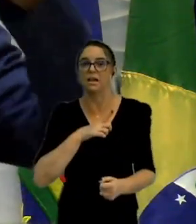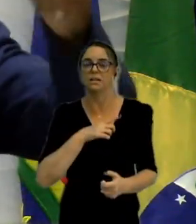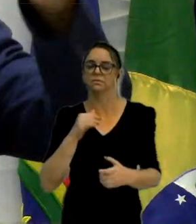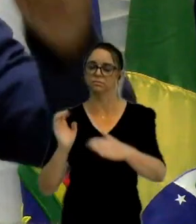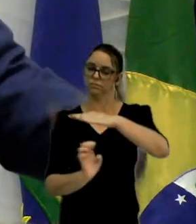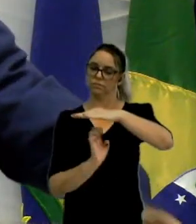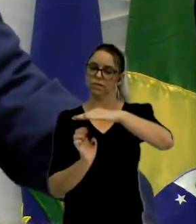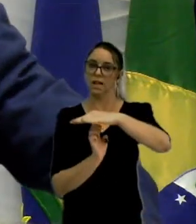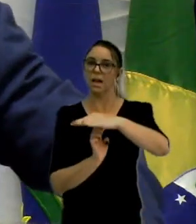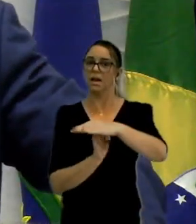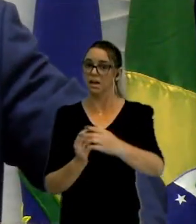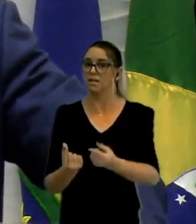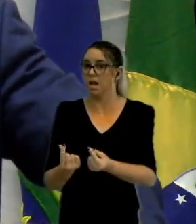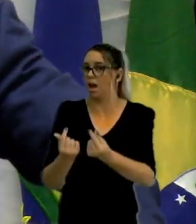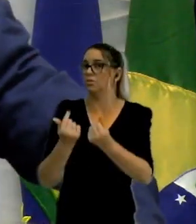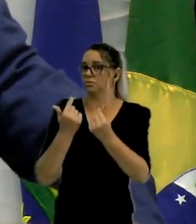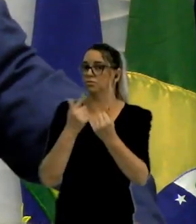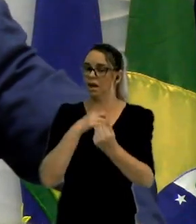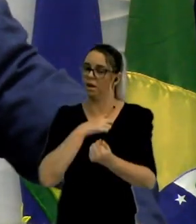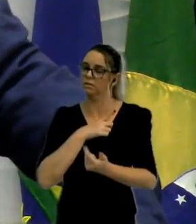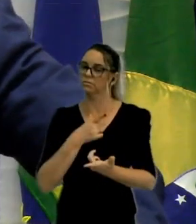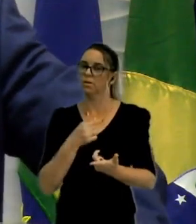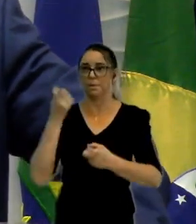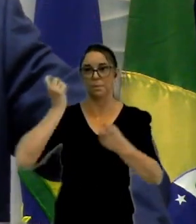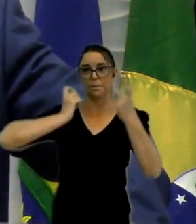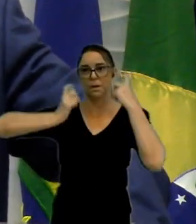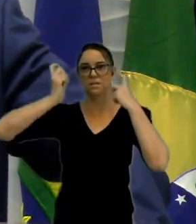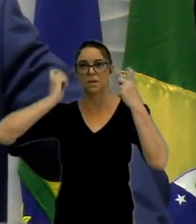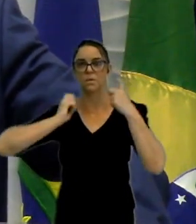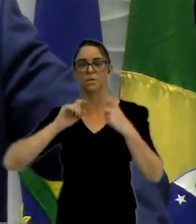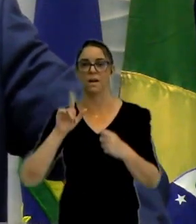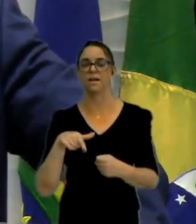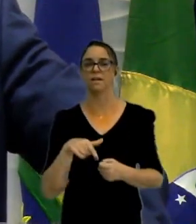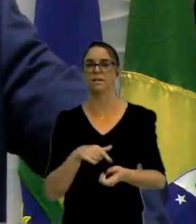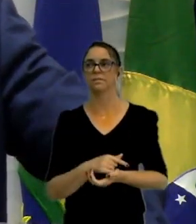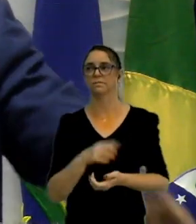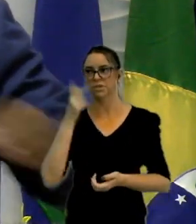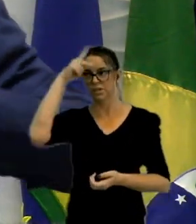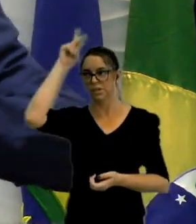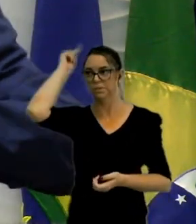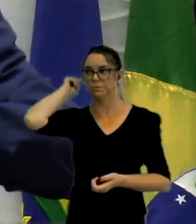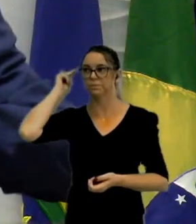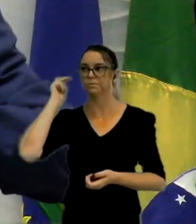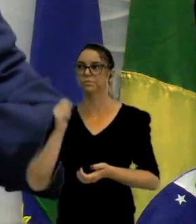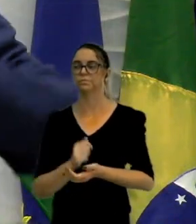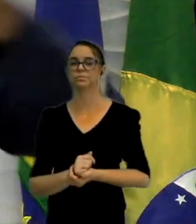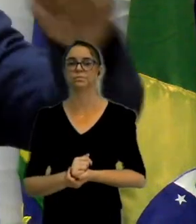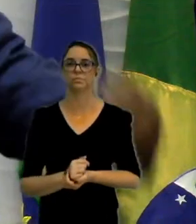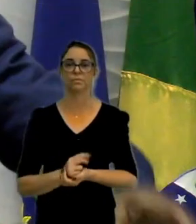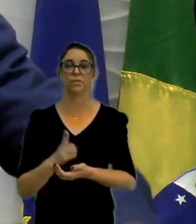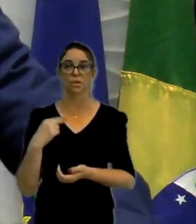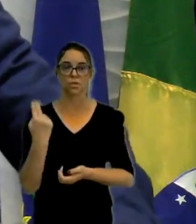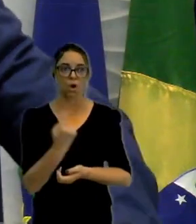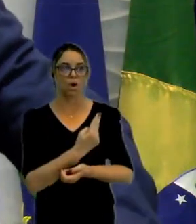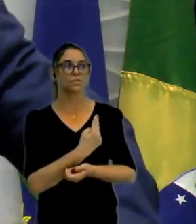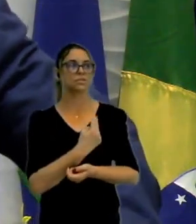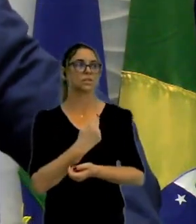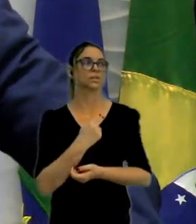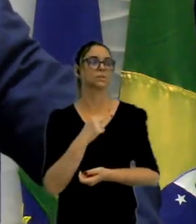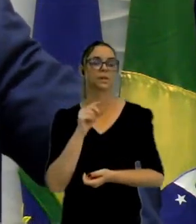fazer superfaturações. A preocupação é essa, Pachequinho. Então, vamos